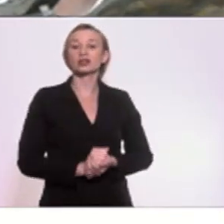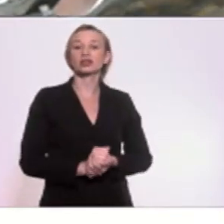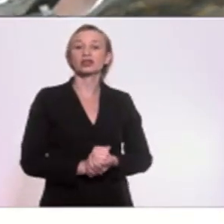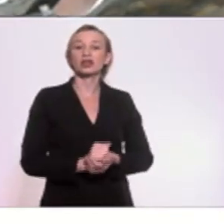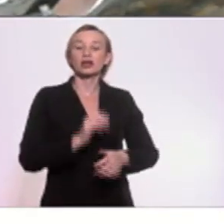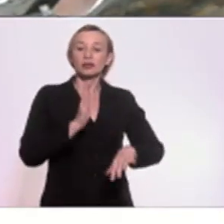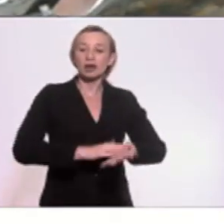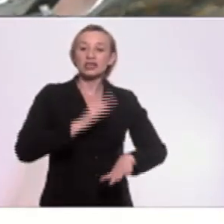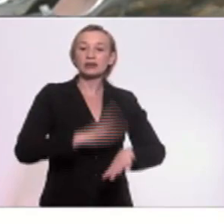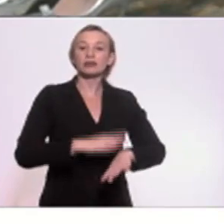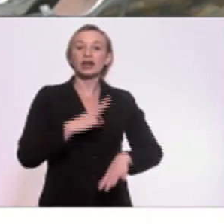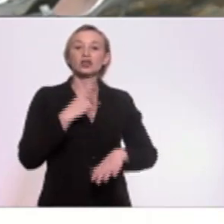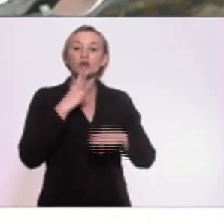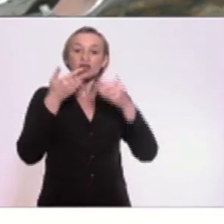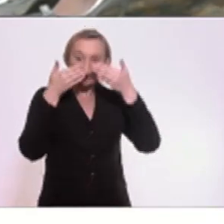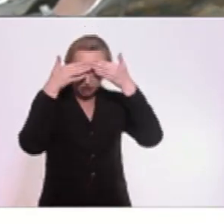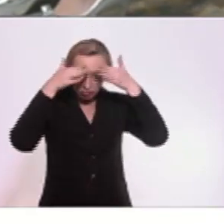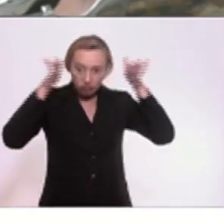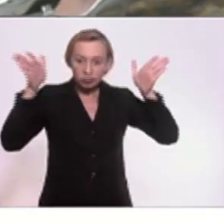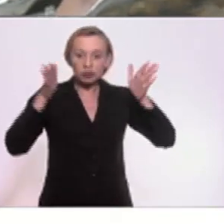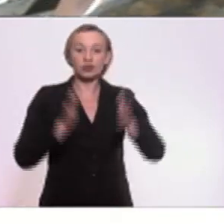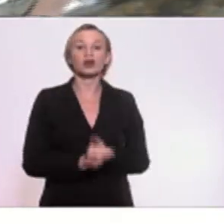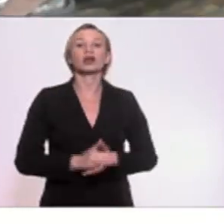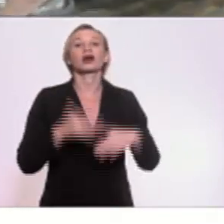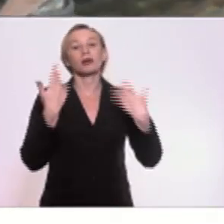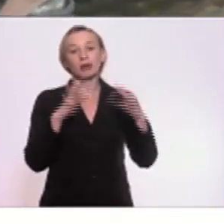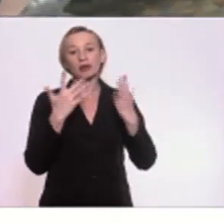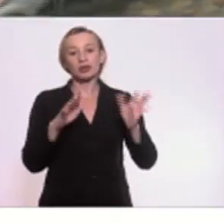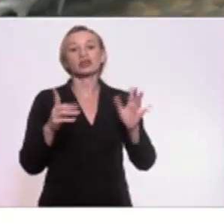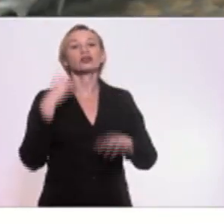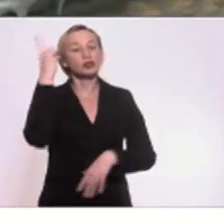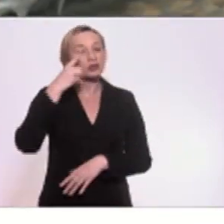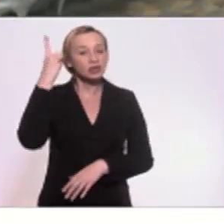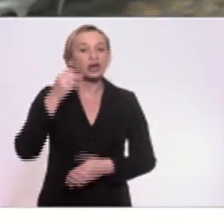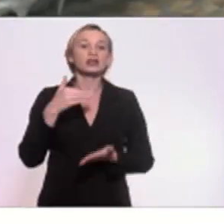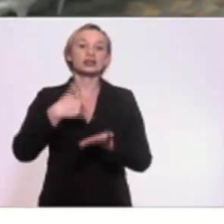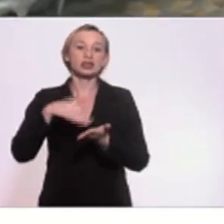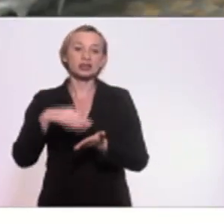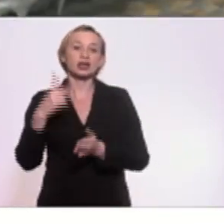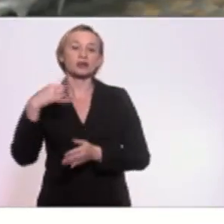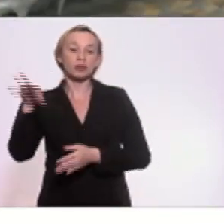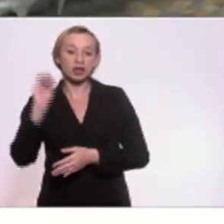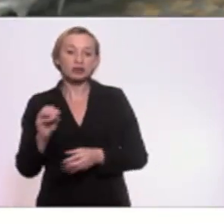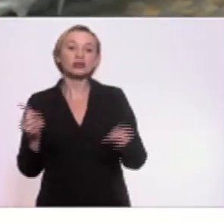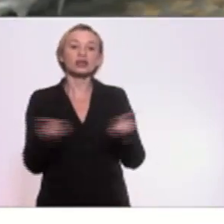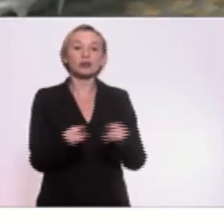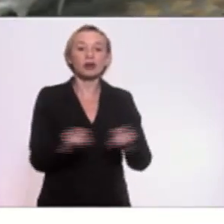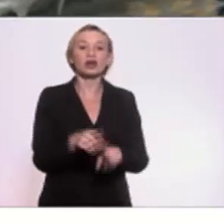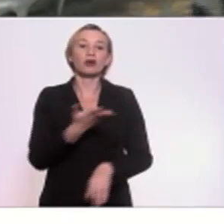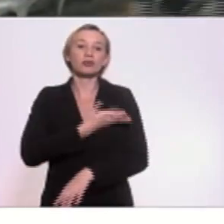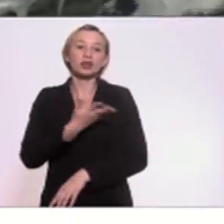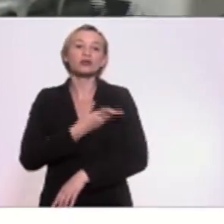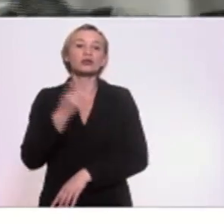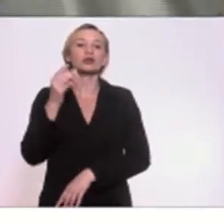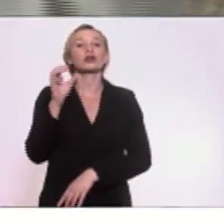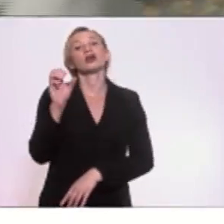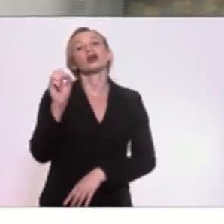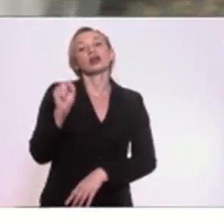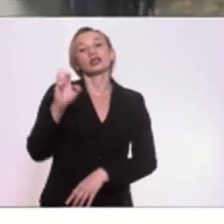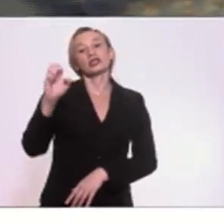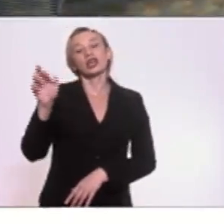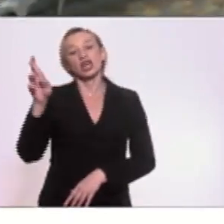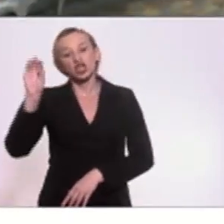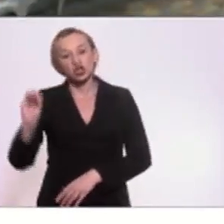instante. Então, quero parabenizar ao ex-deputado e hoje secretário Pedro Fernandes e ao nobre colega Sérgio Fernandes por